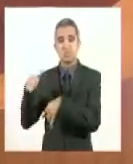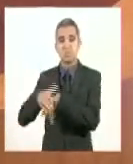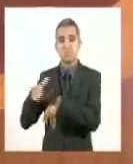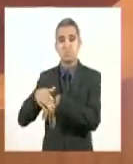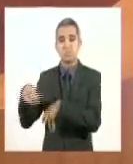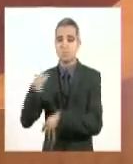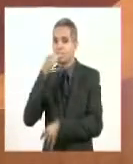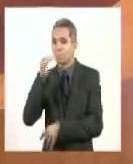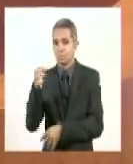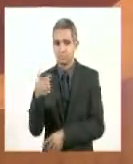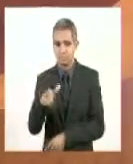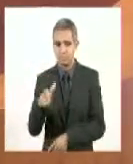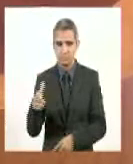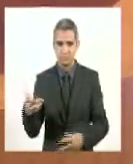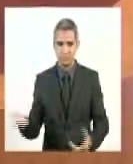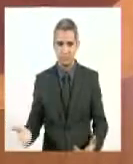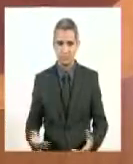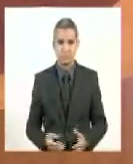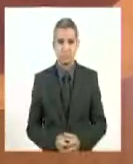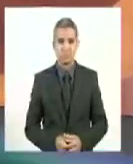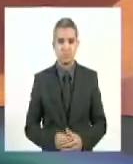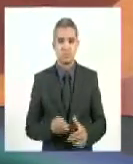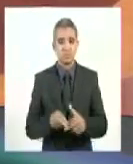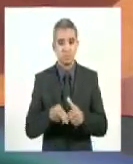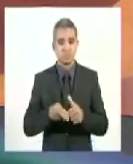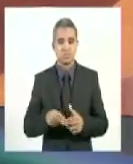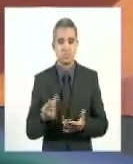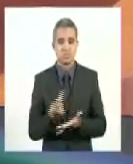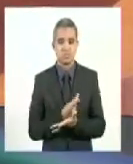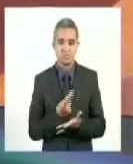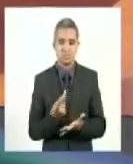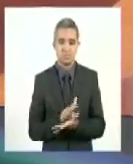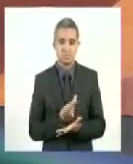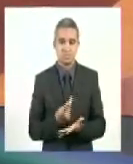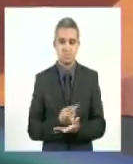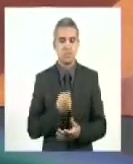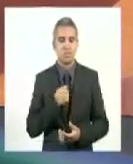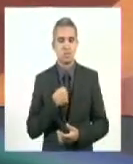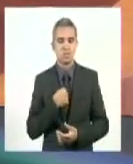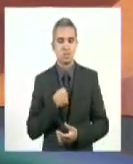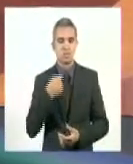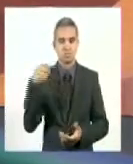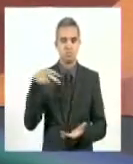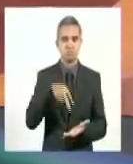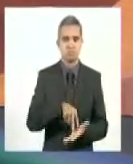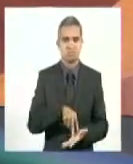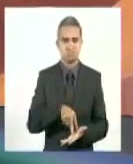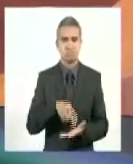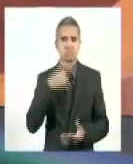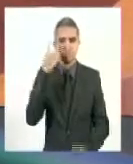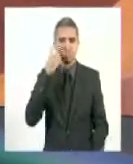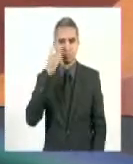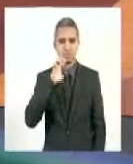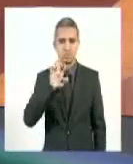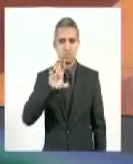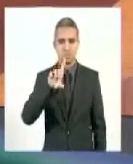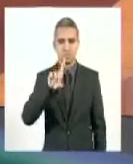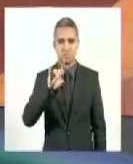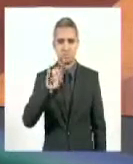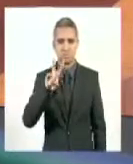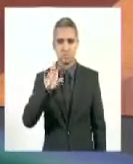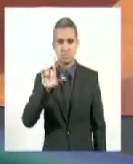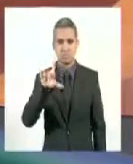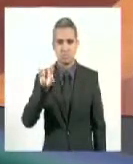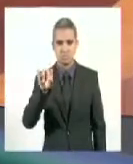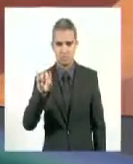É esse que é o grande erro. Eu não estou aqui, deputado Edivaldo, tentando ocupar lugar